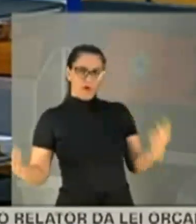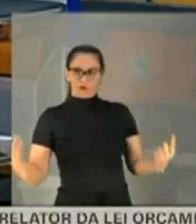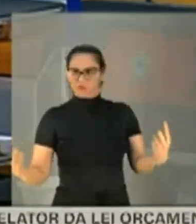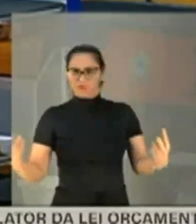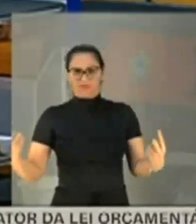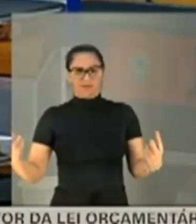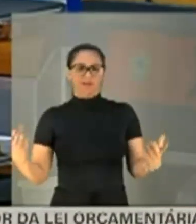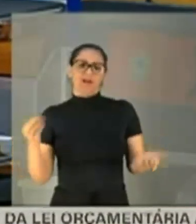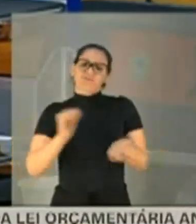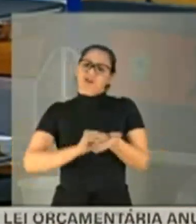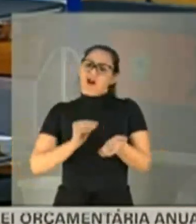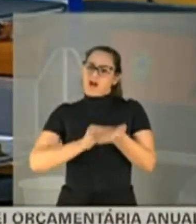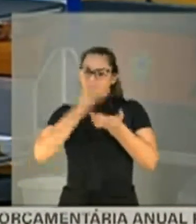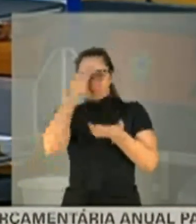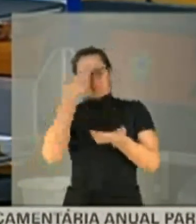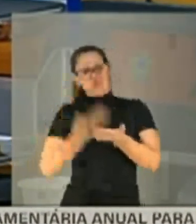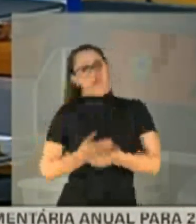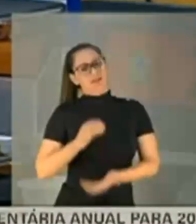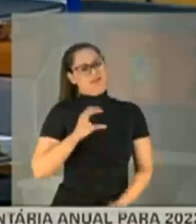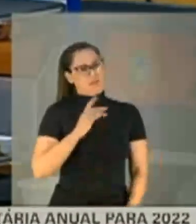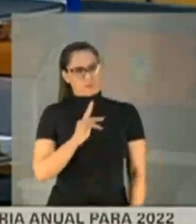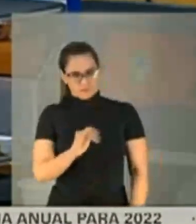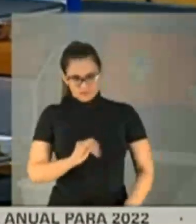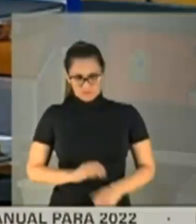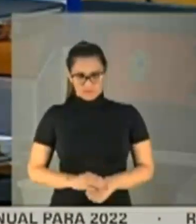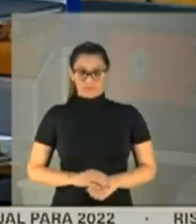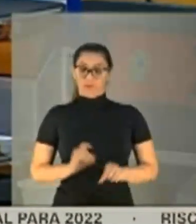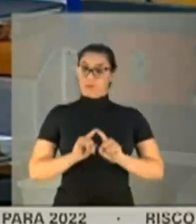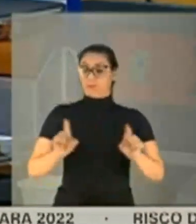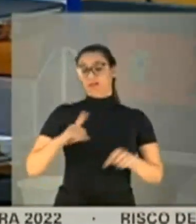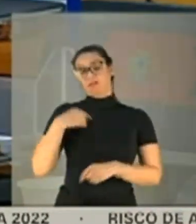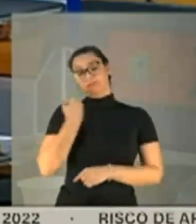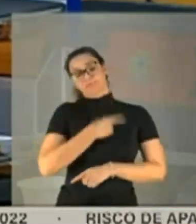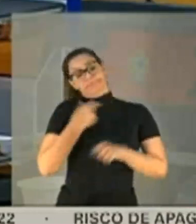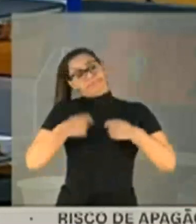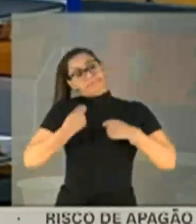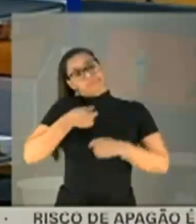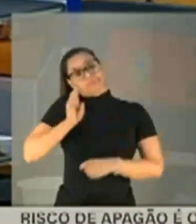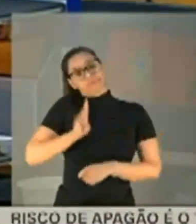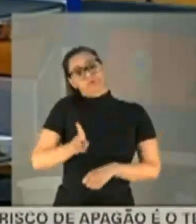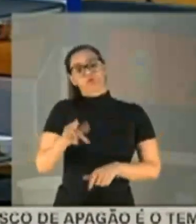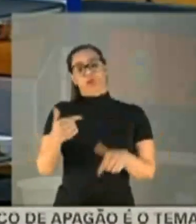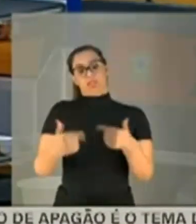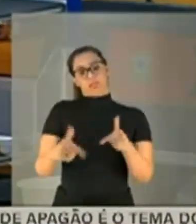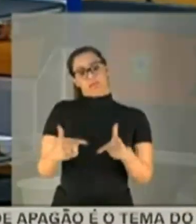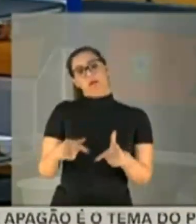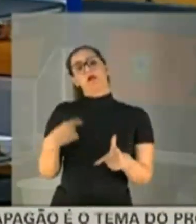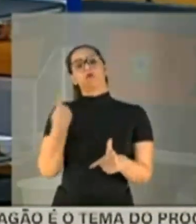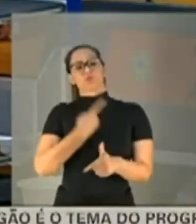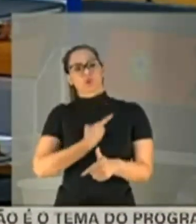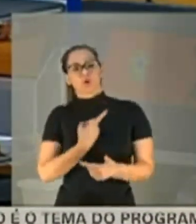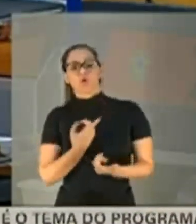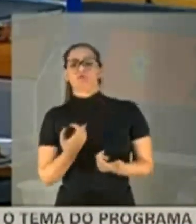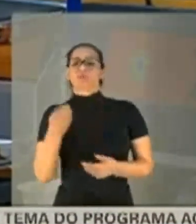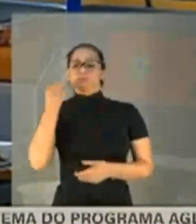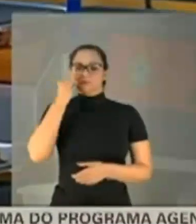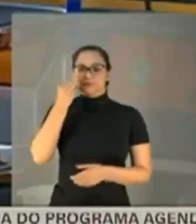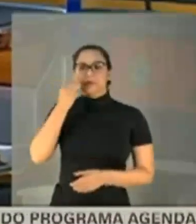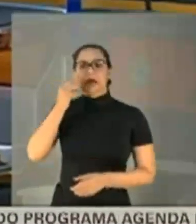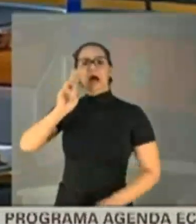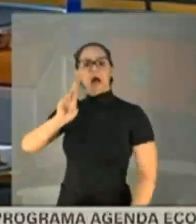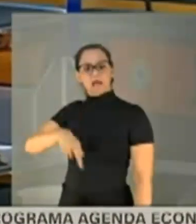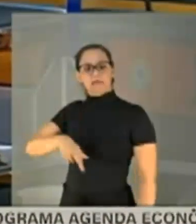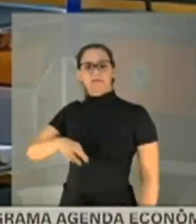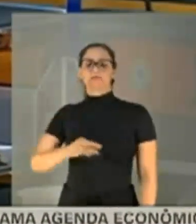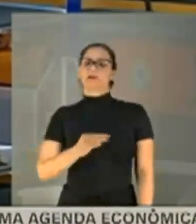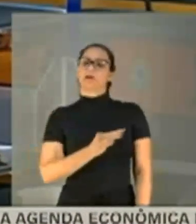credibilidade da CPI. Mas a gente tem que fazer o nosso trabalho e vamos procurar fazer com razão, com técnica. Eu